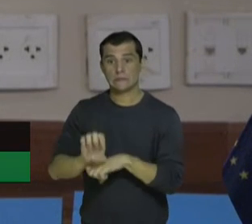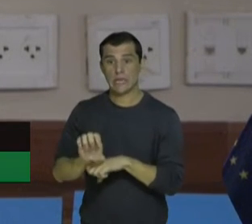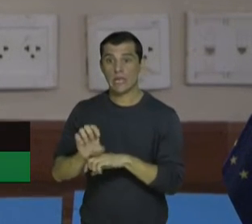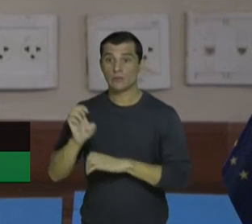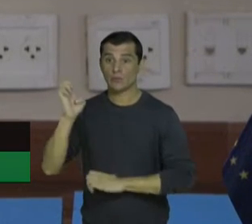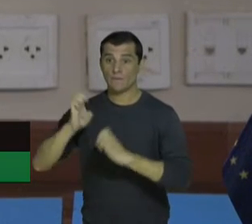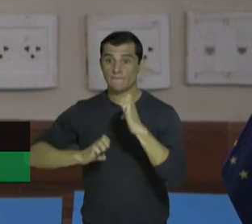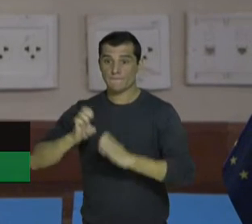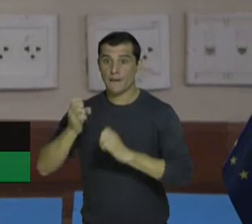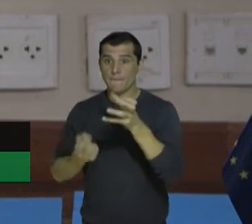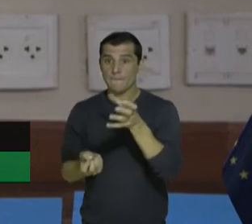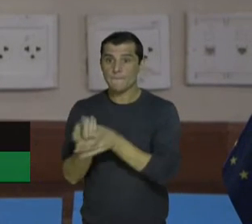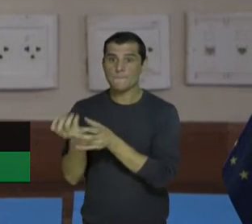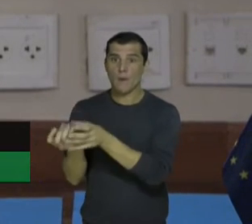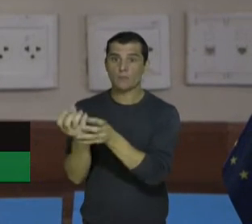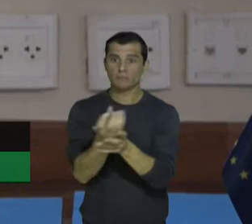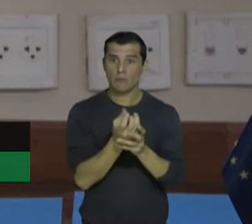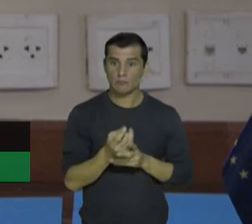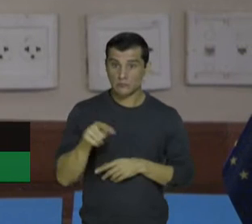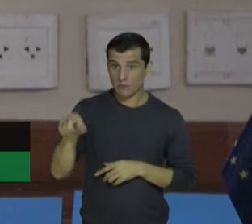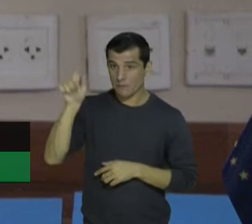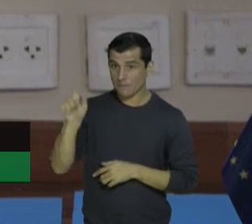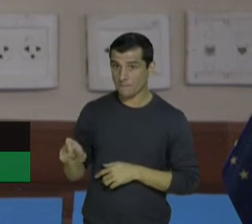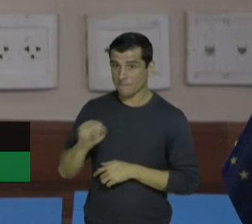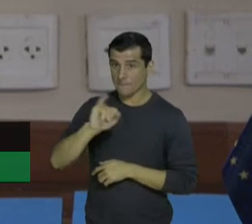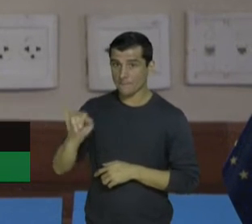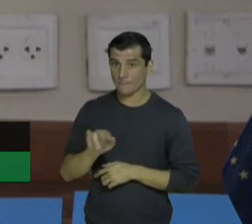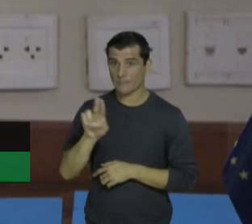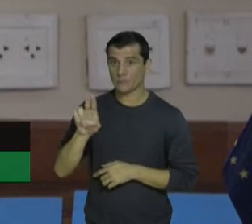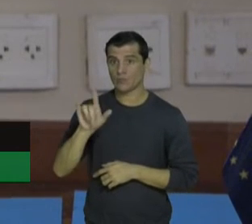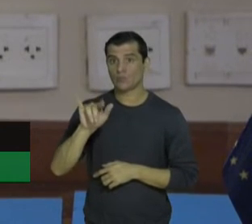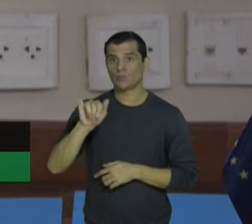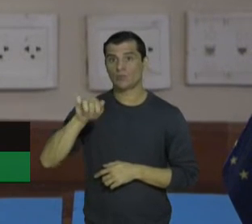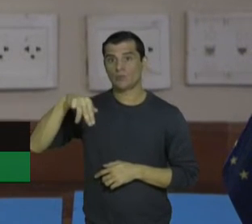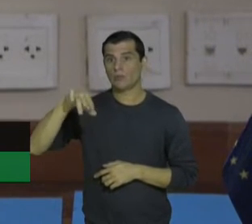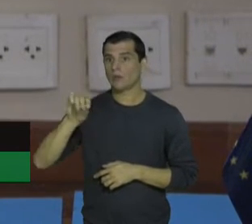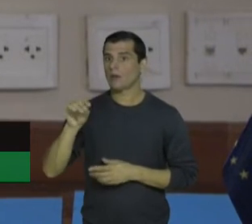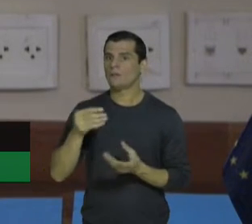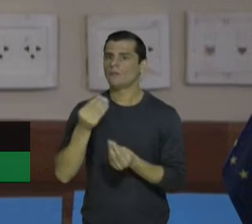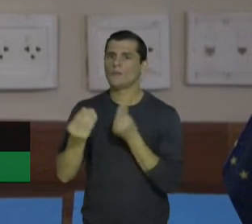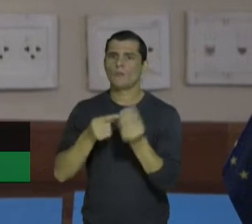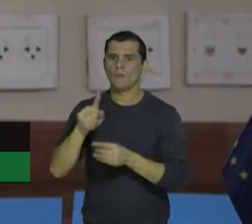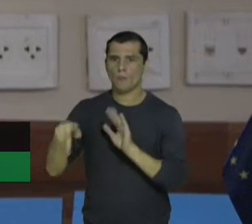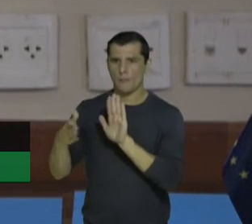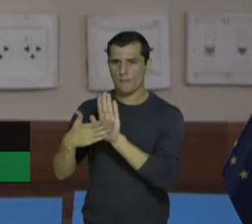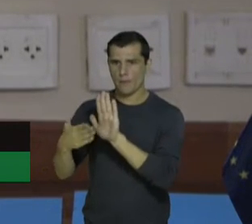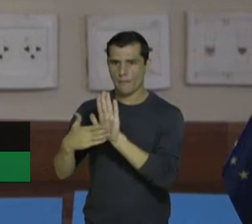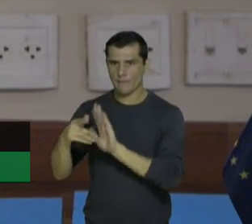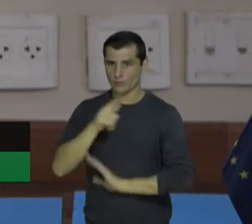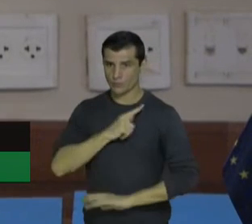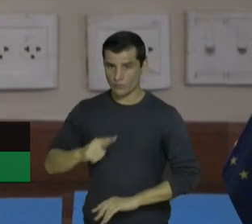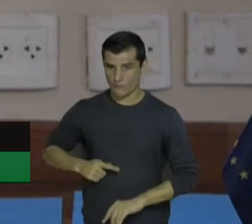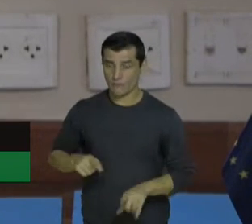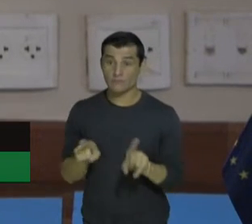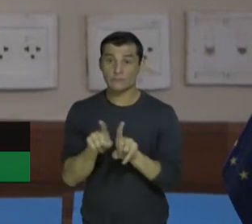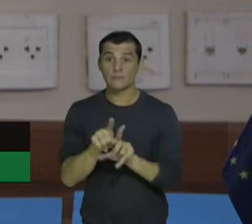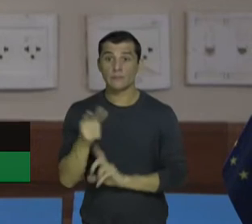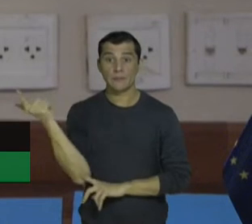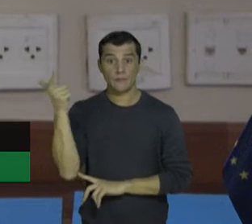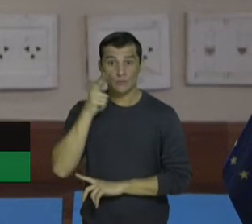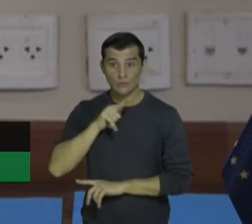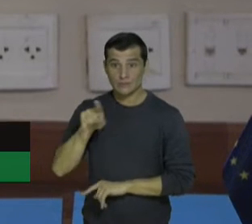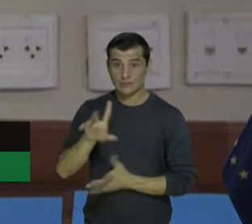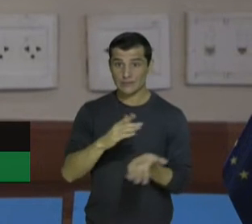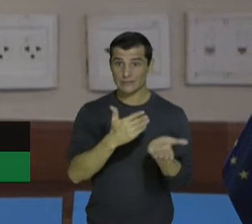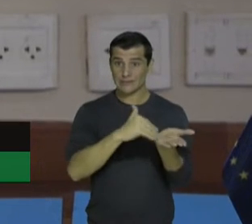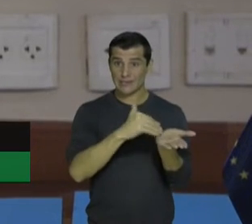revelação da nossa da nossa proposta de governo do qual eu me incluo e é um dos grandes quadros de secretário do